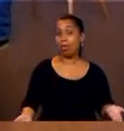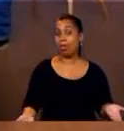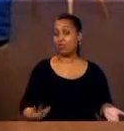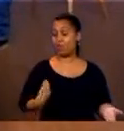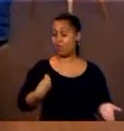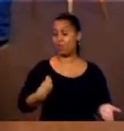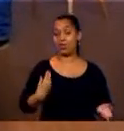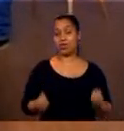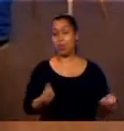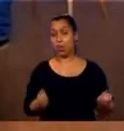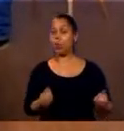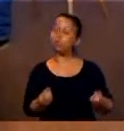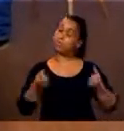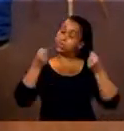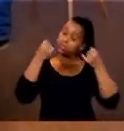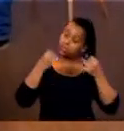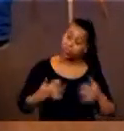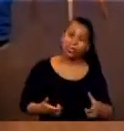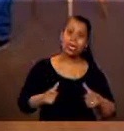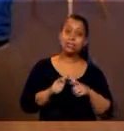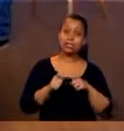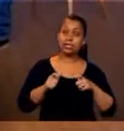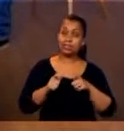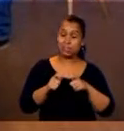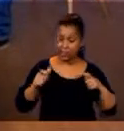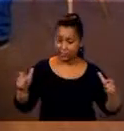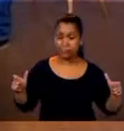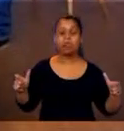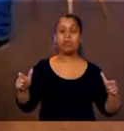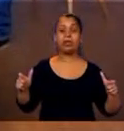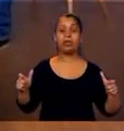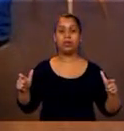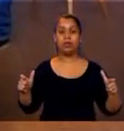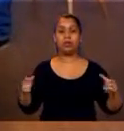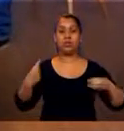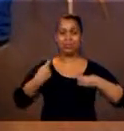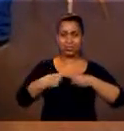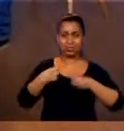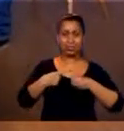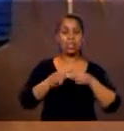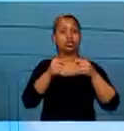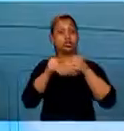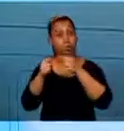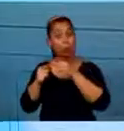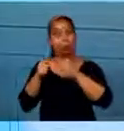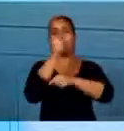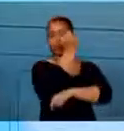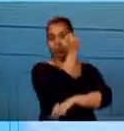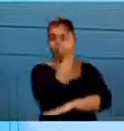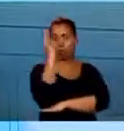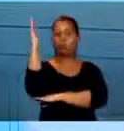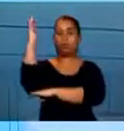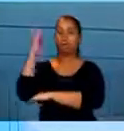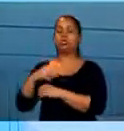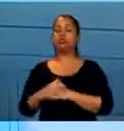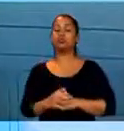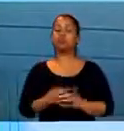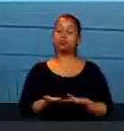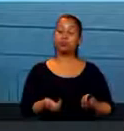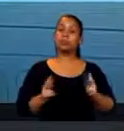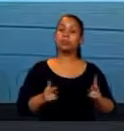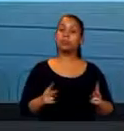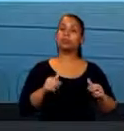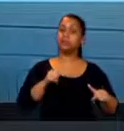é. Eu queria que o senhor falasse, então, desse crescimento da cidade ordenado com o meio ambiente. Toda vez que você